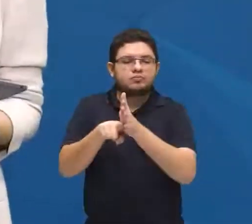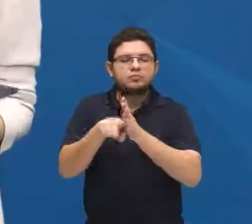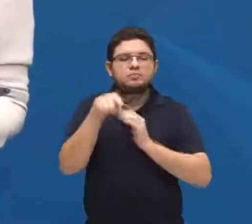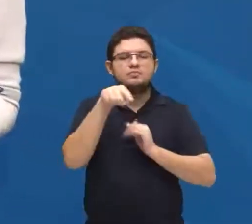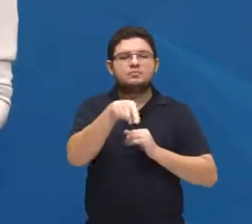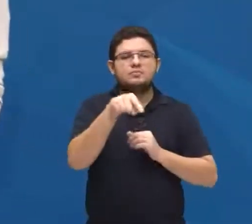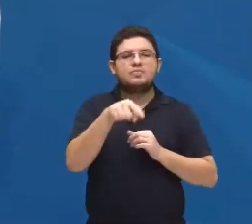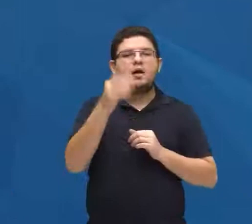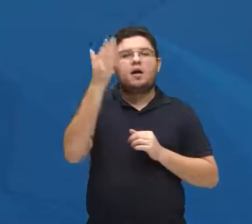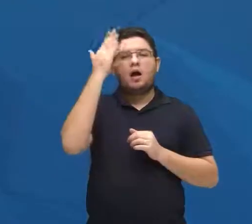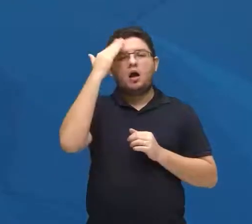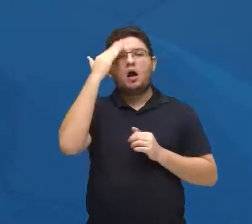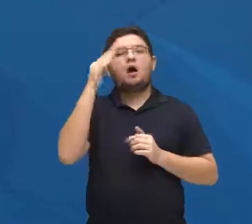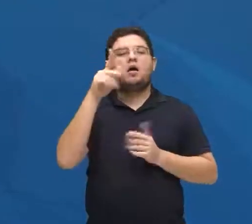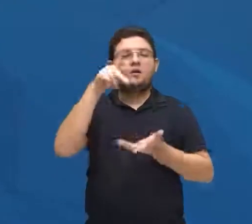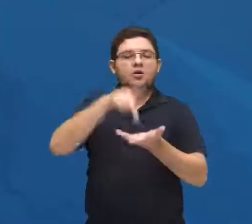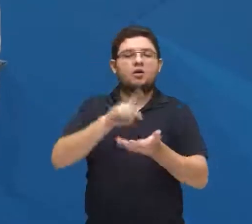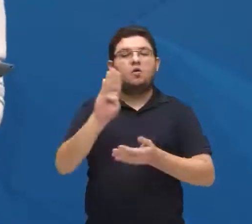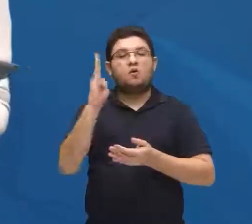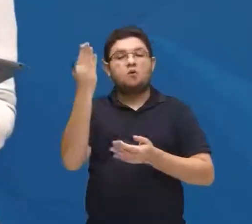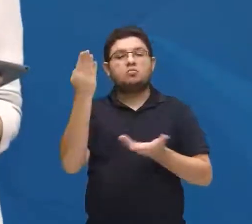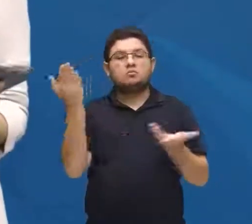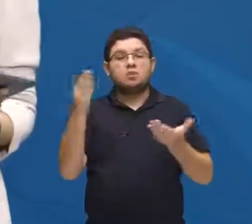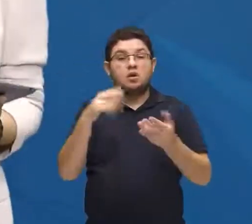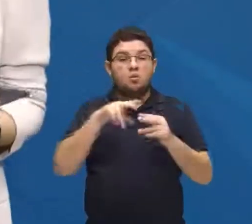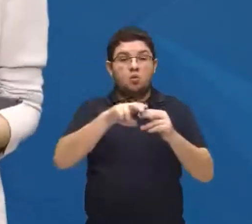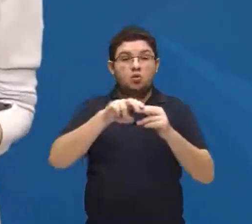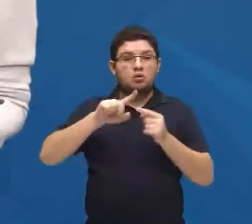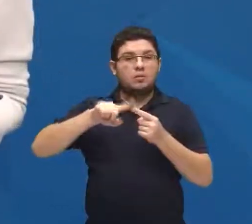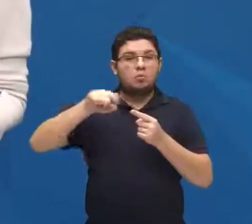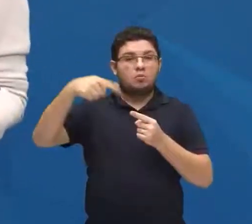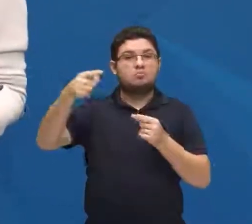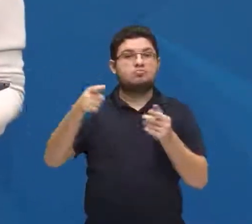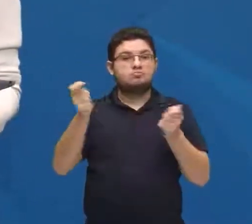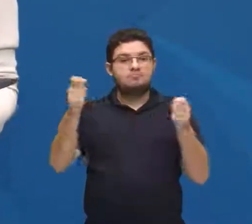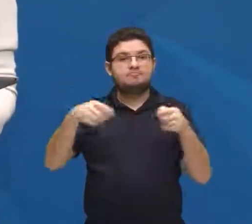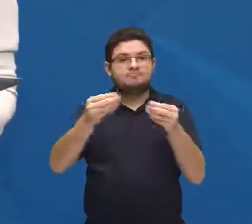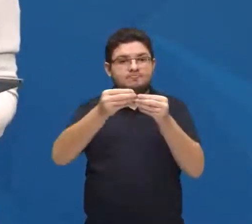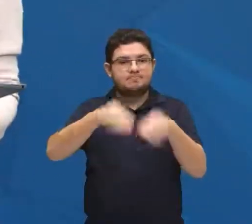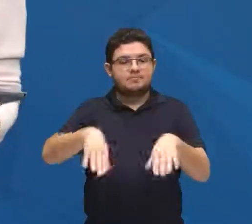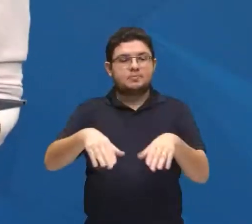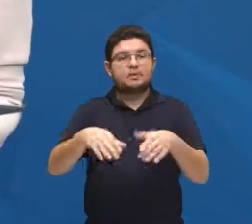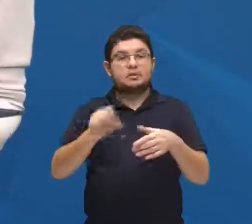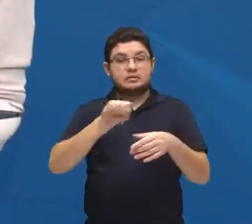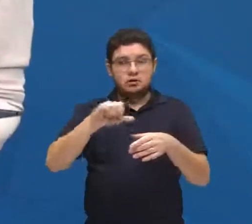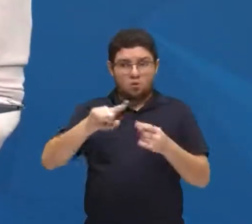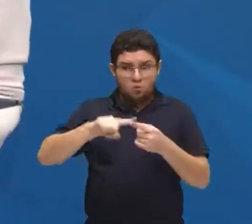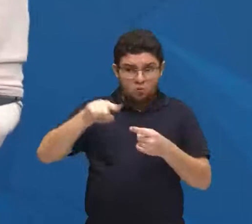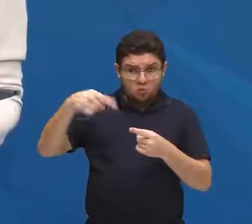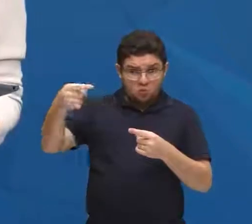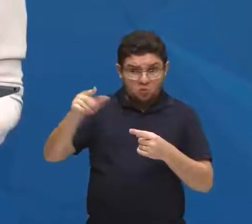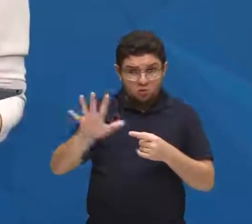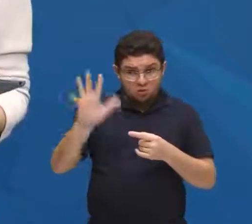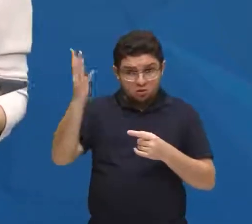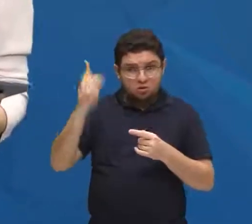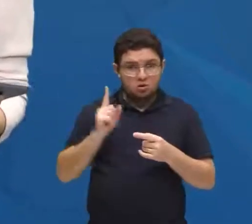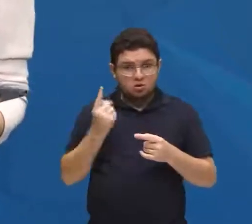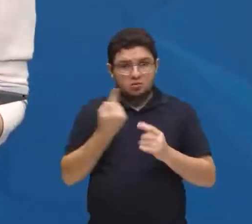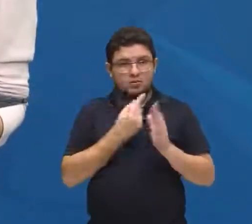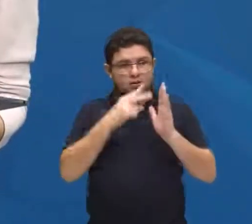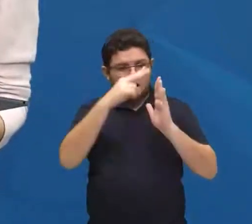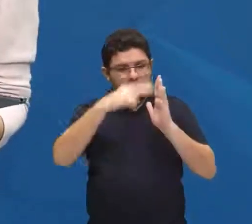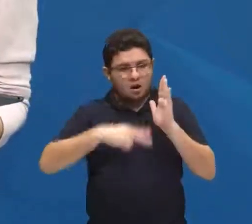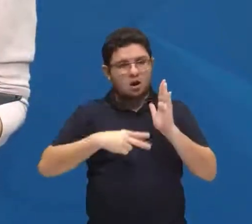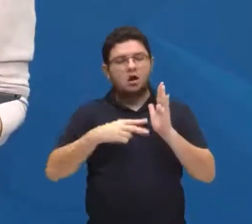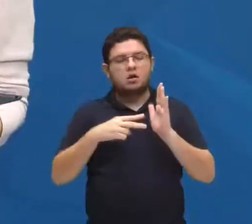causem danos, porque quando ela acontece com outra pessoa, é muito mais fácil a gente ler, compartilhar e verificar. Mas quando